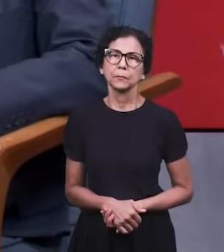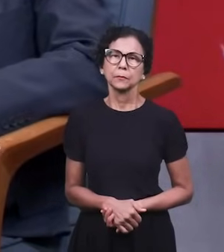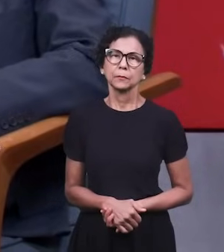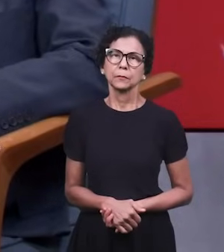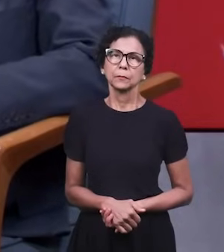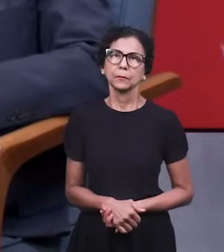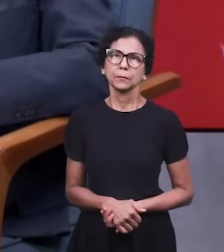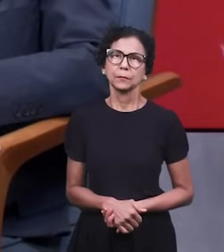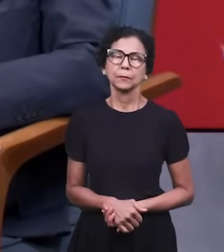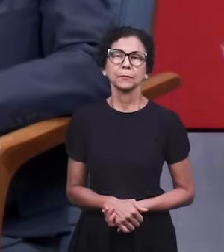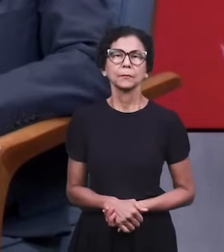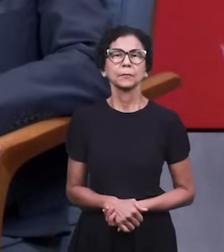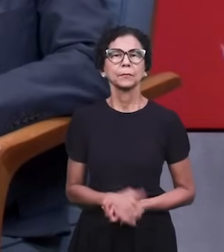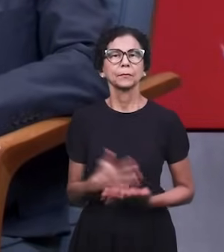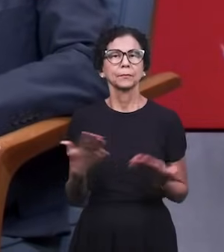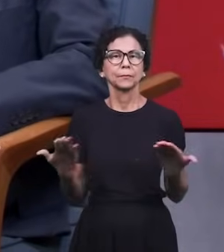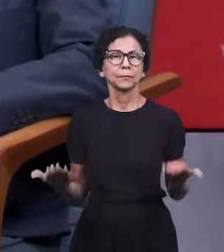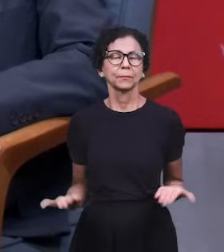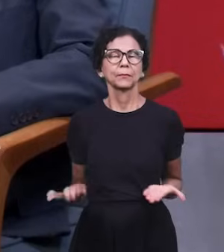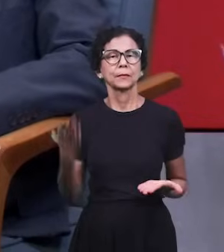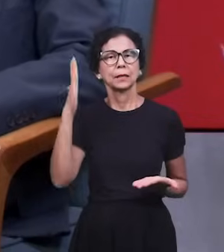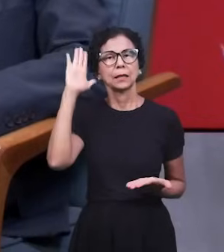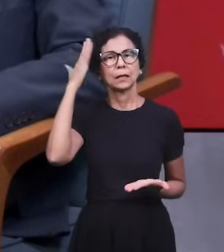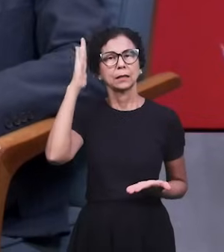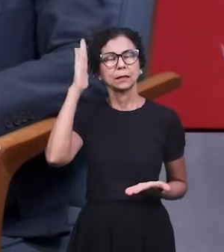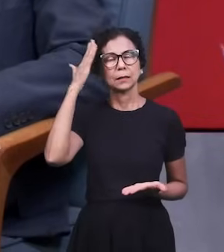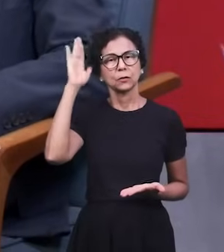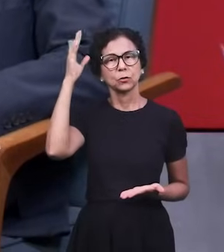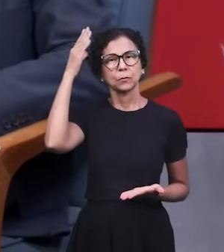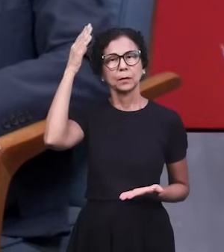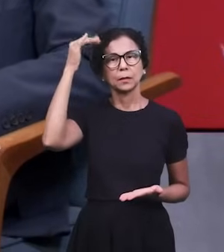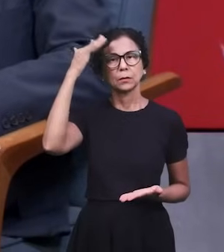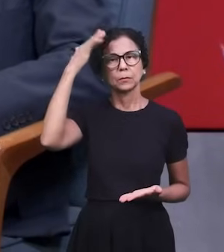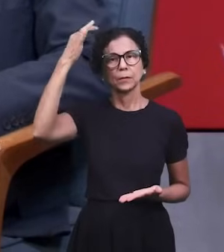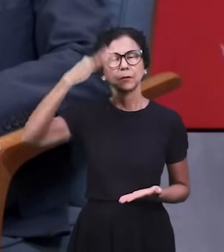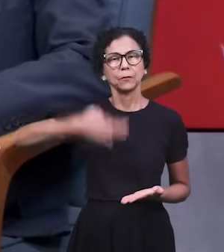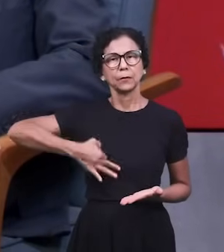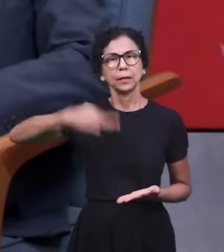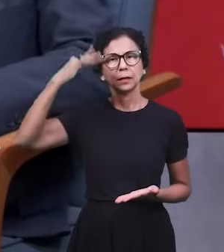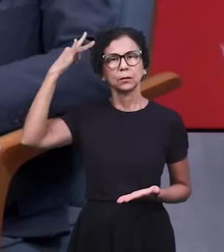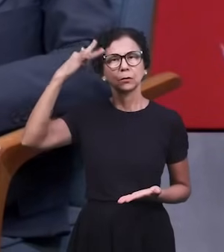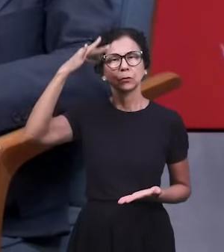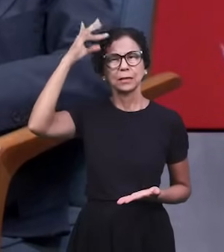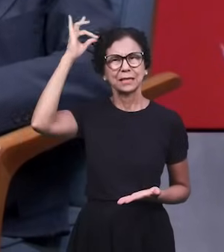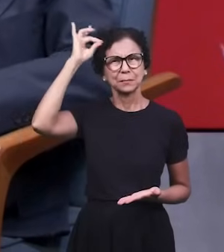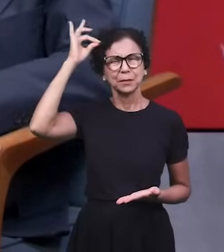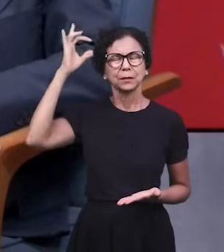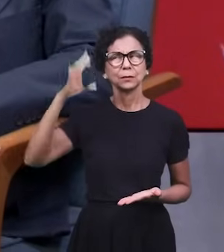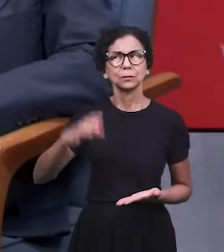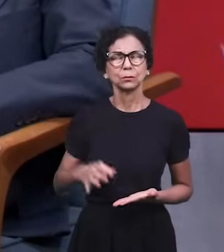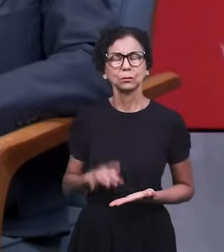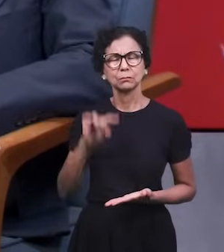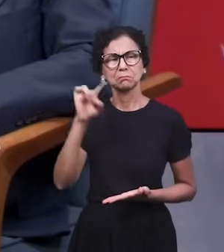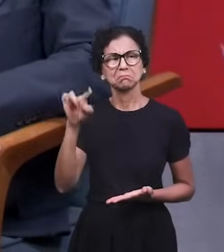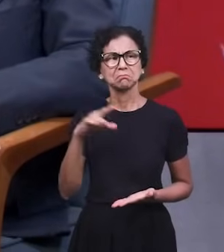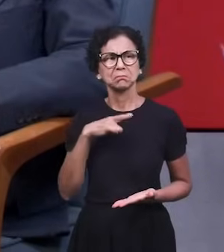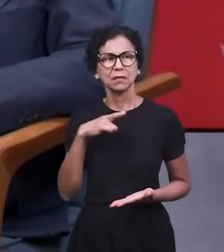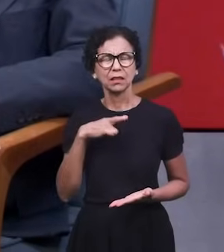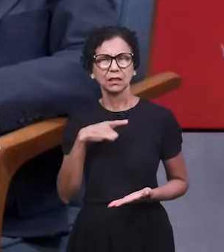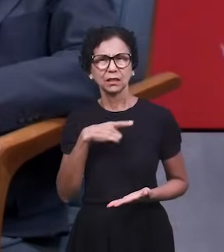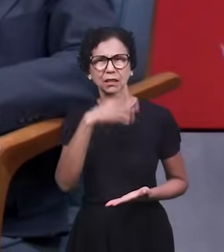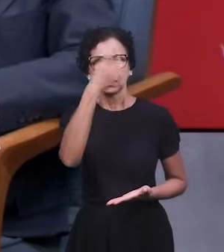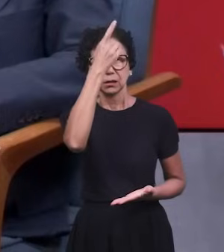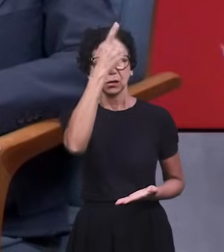Espírito Santo? Seria, nesse caso, discernimento de espíritos. Será que tem isso também? Esse